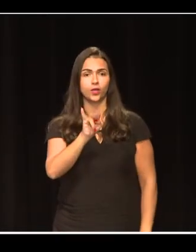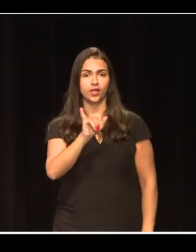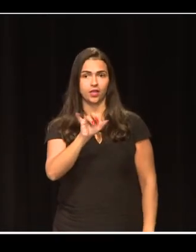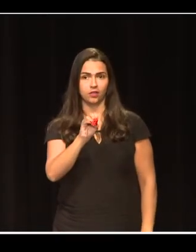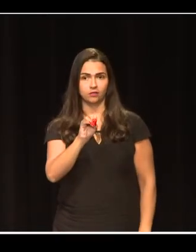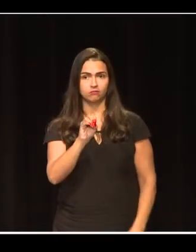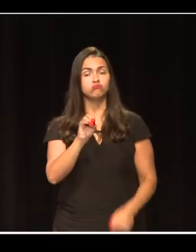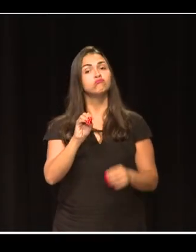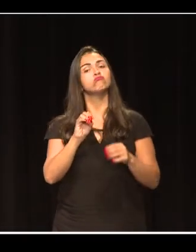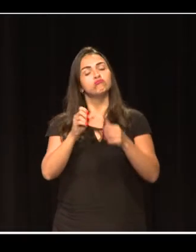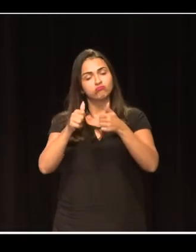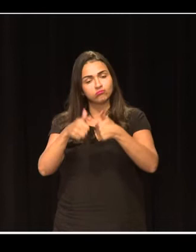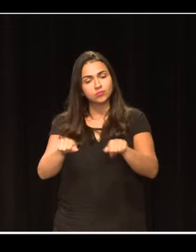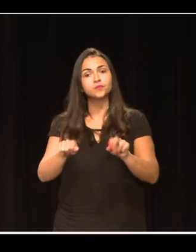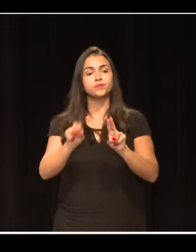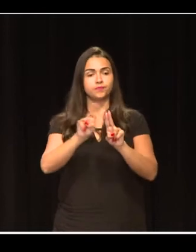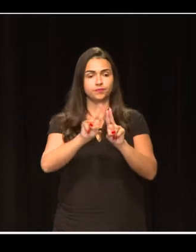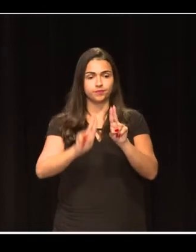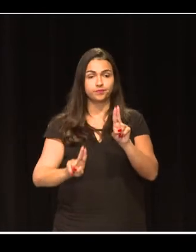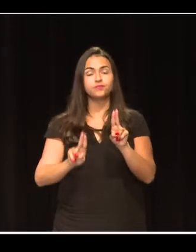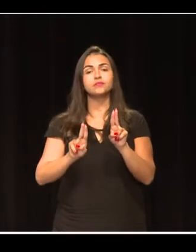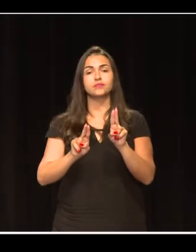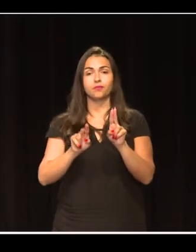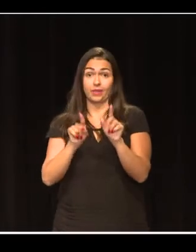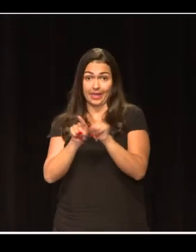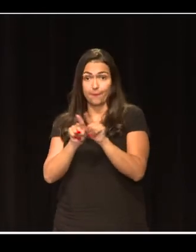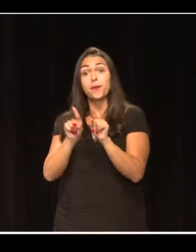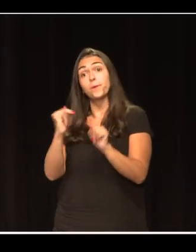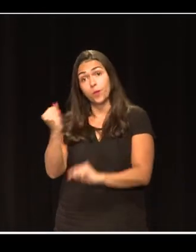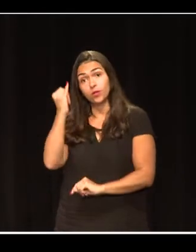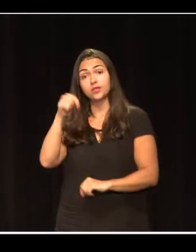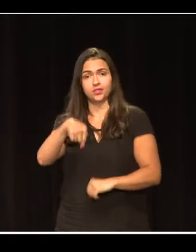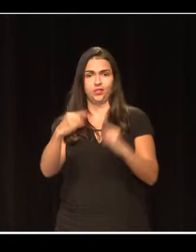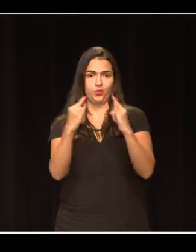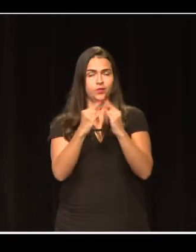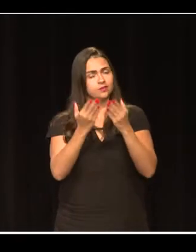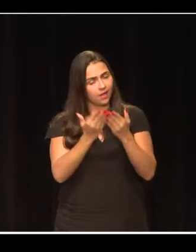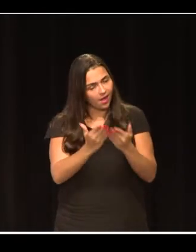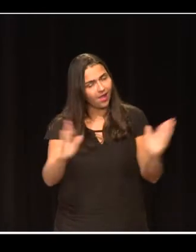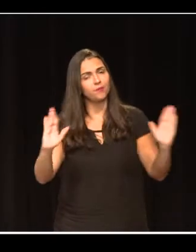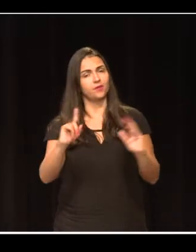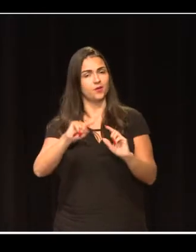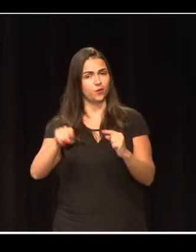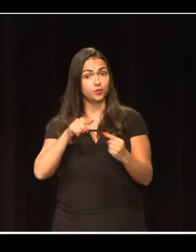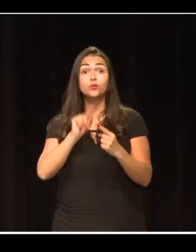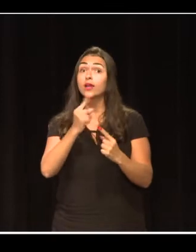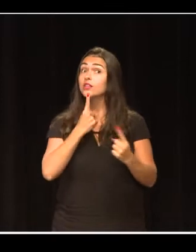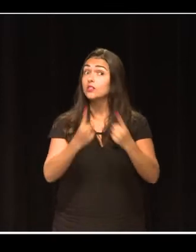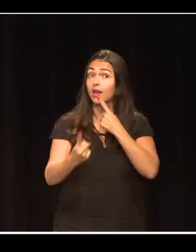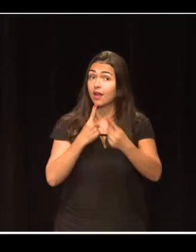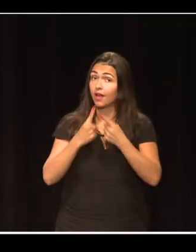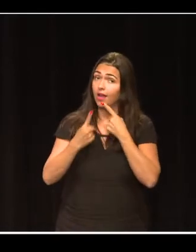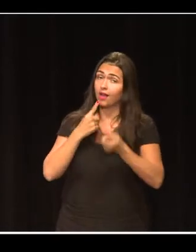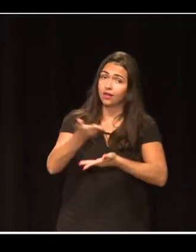fazer essas parcerias externas, porque a gente acha que é importante abrir o INES também para esses outros, o diálogo, digamos assim,